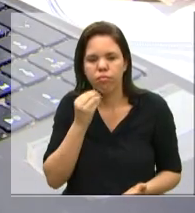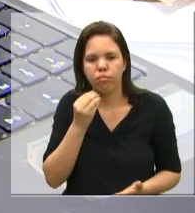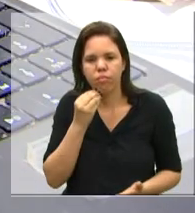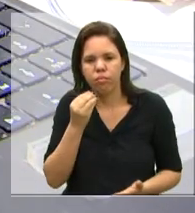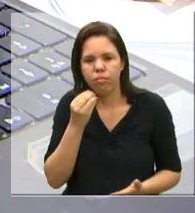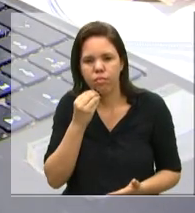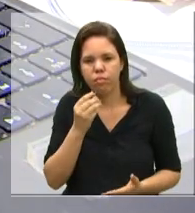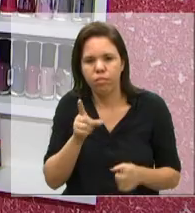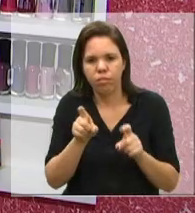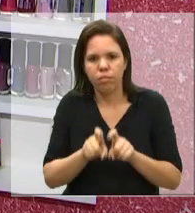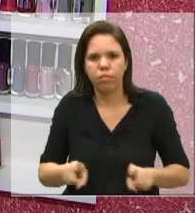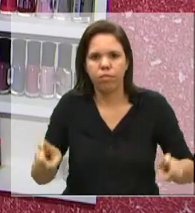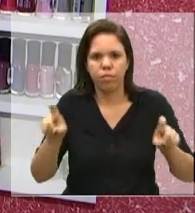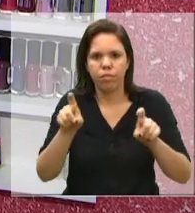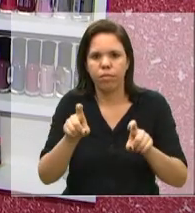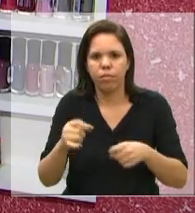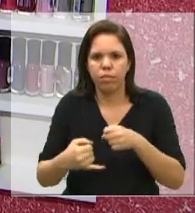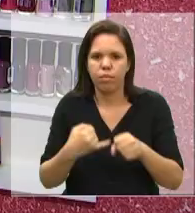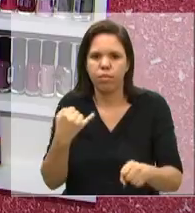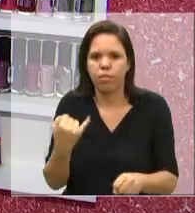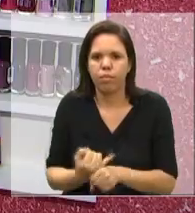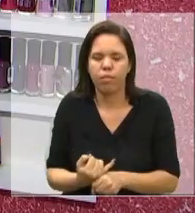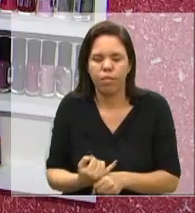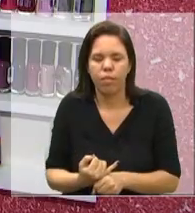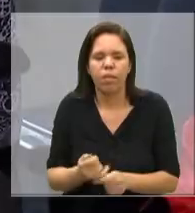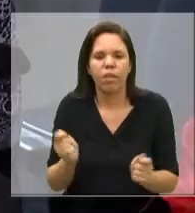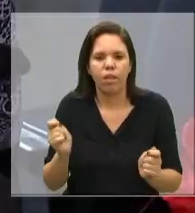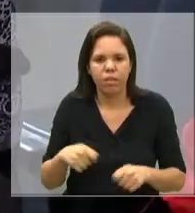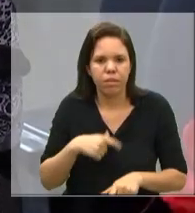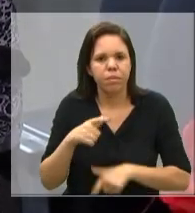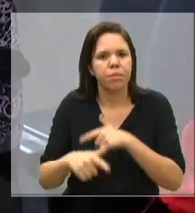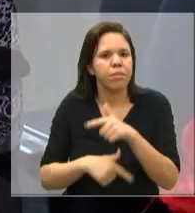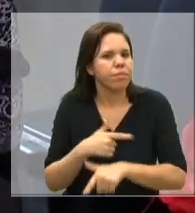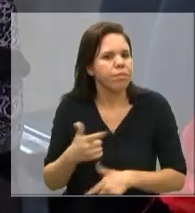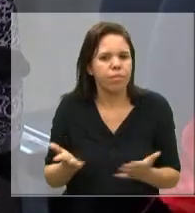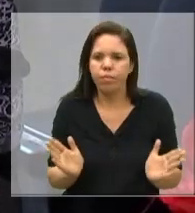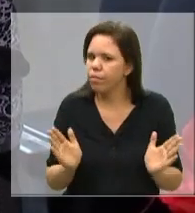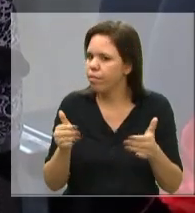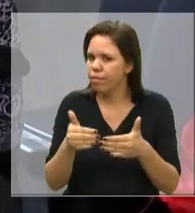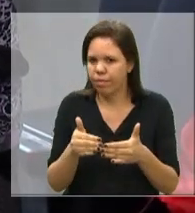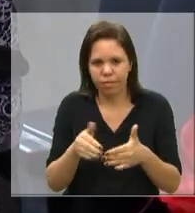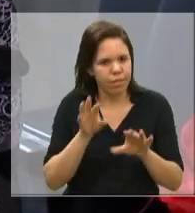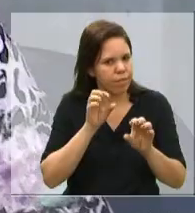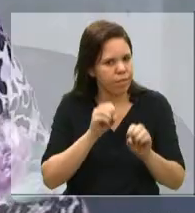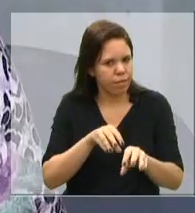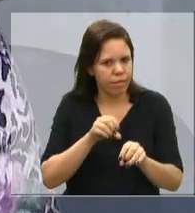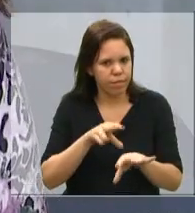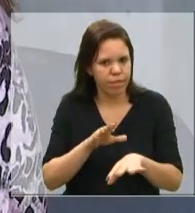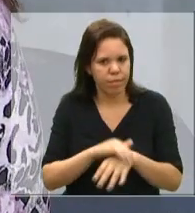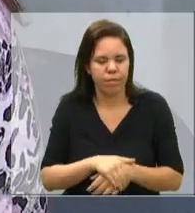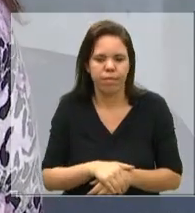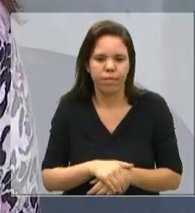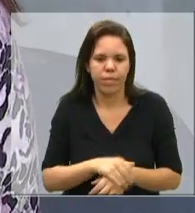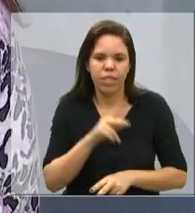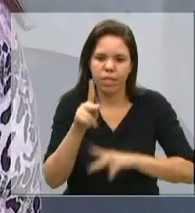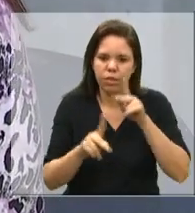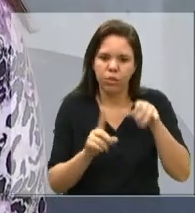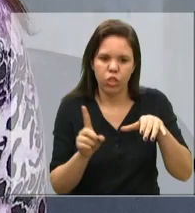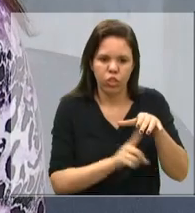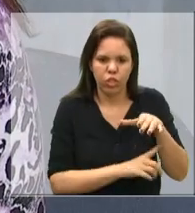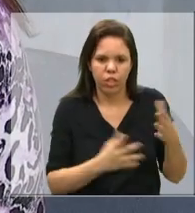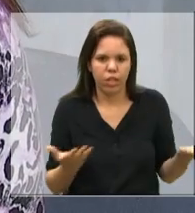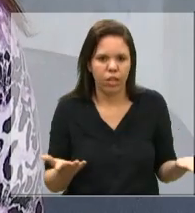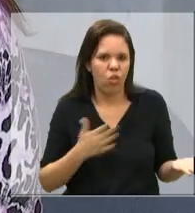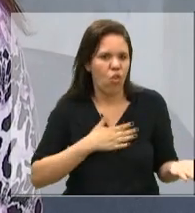da internet. Ela deu um jeitinho de trabalhar sem perder o foco da educação. A cliente, assim, meio que não